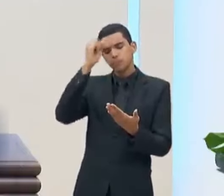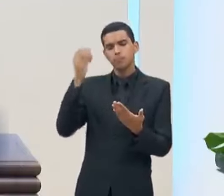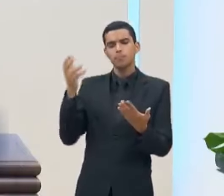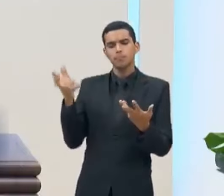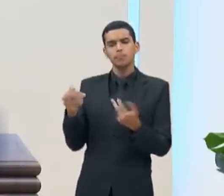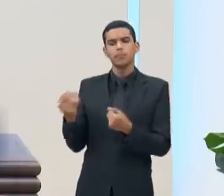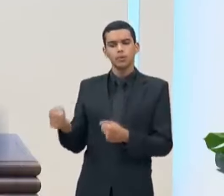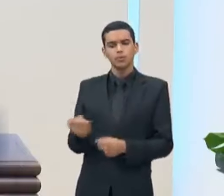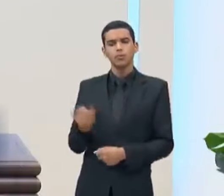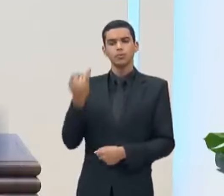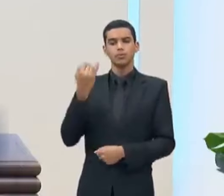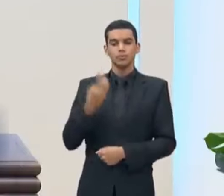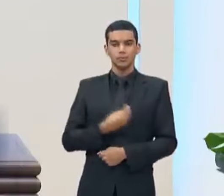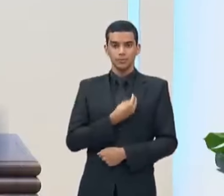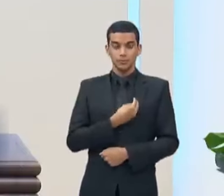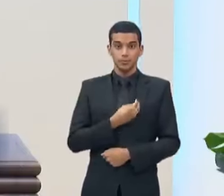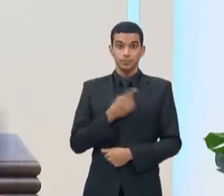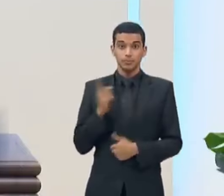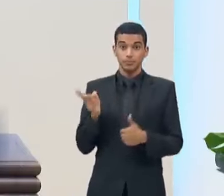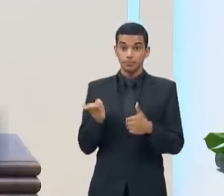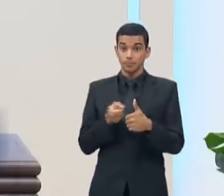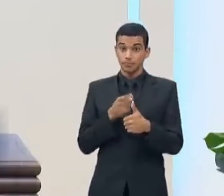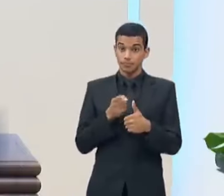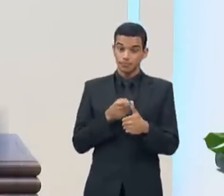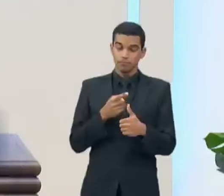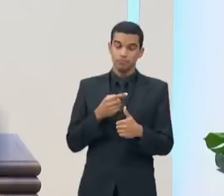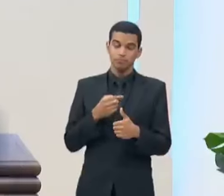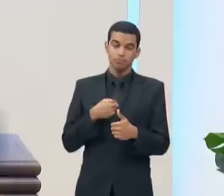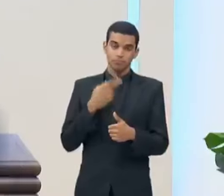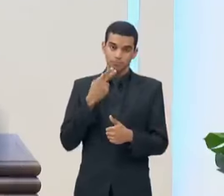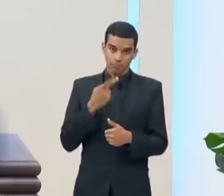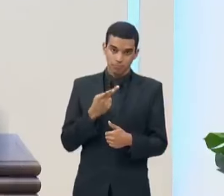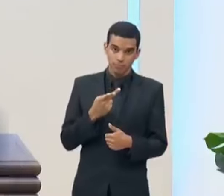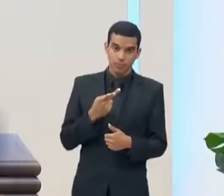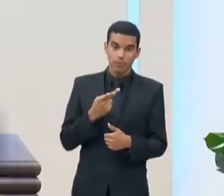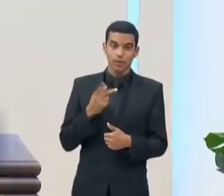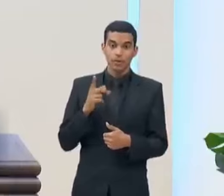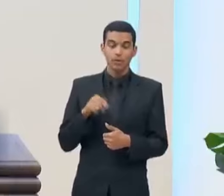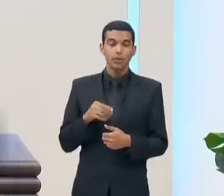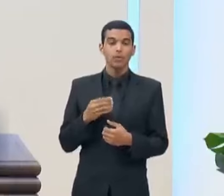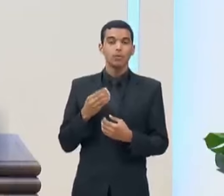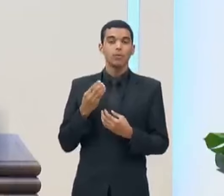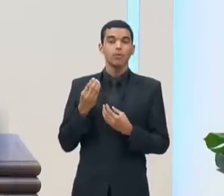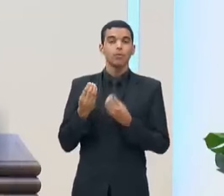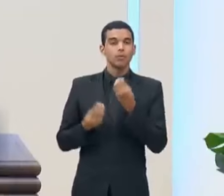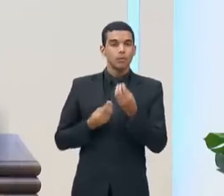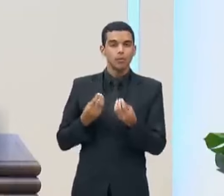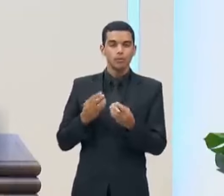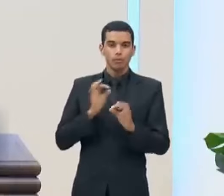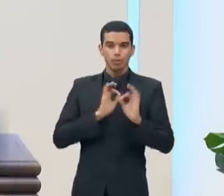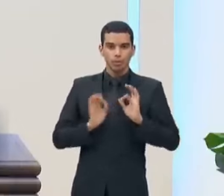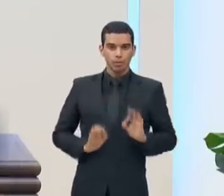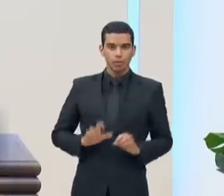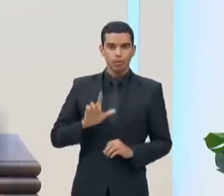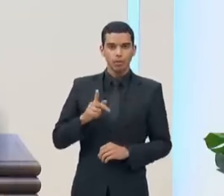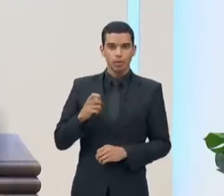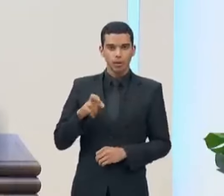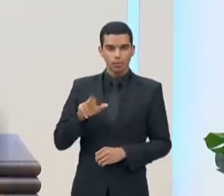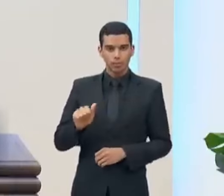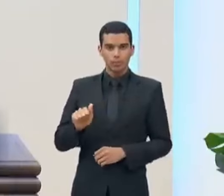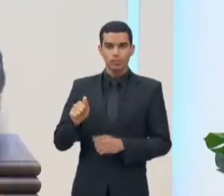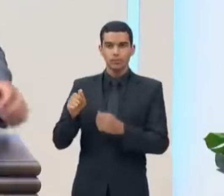lições importantes para a nossa vida. Primeiro, como já dissemos, são os efeitos maléficos da lepra. Segundo